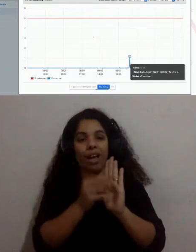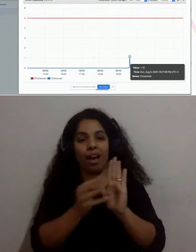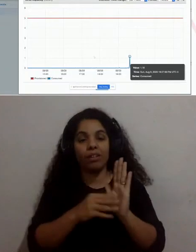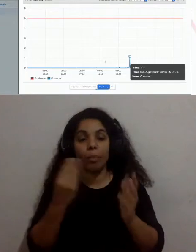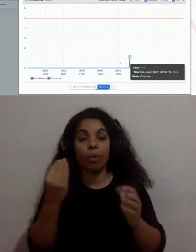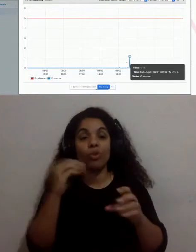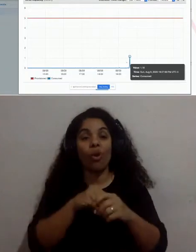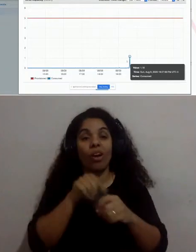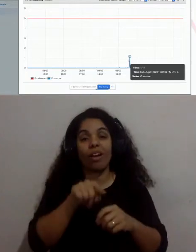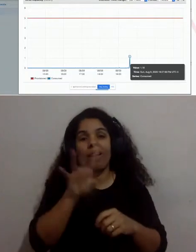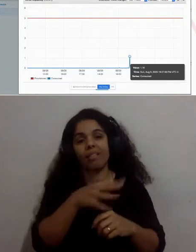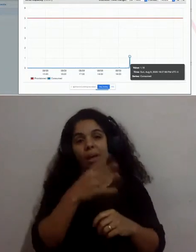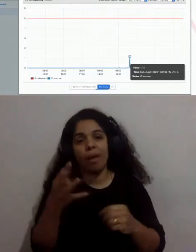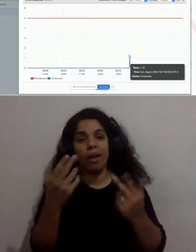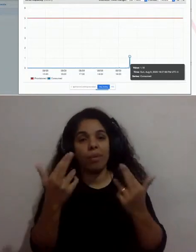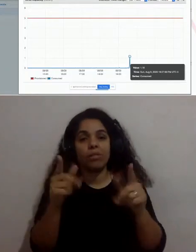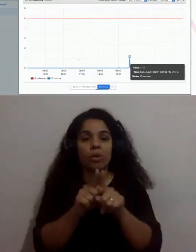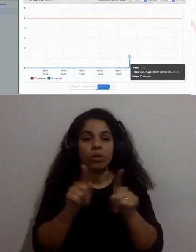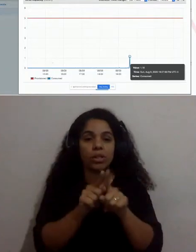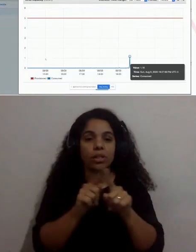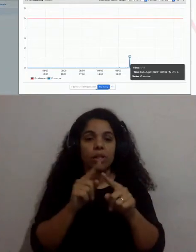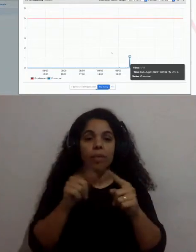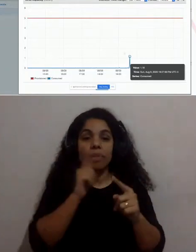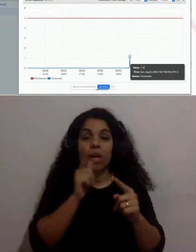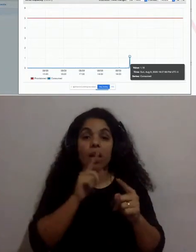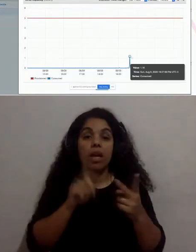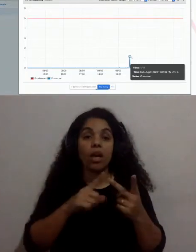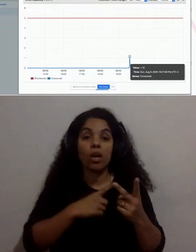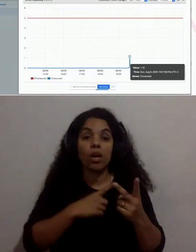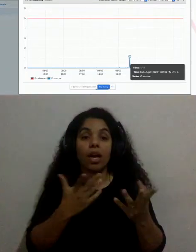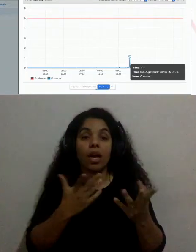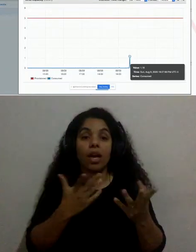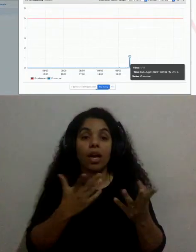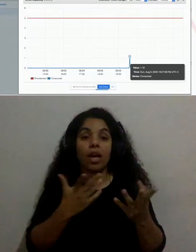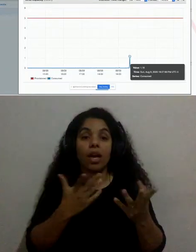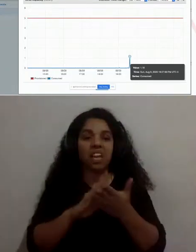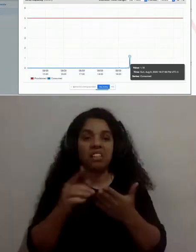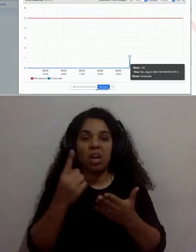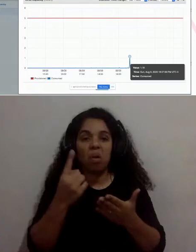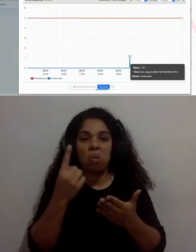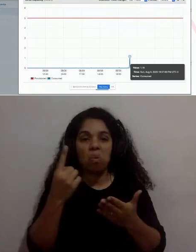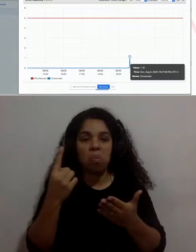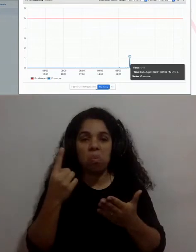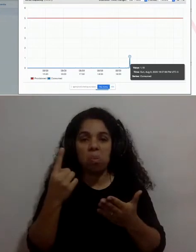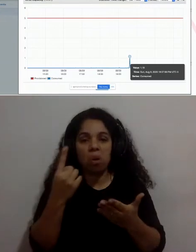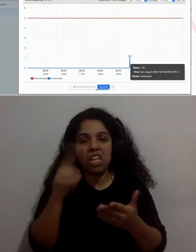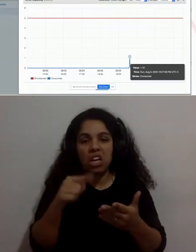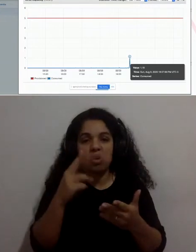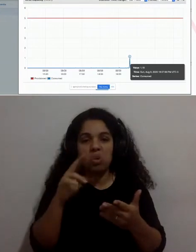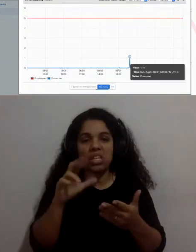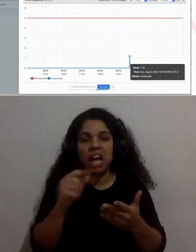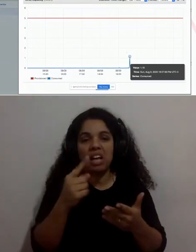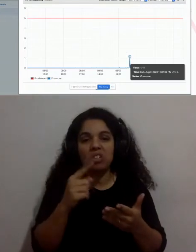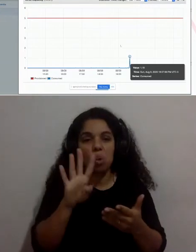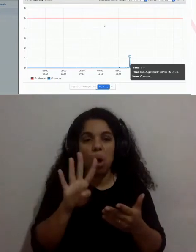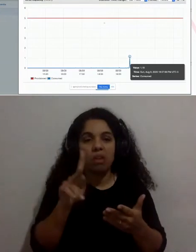daquela tabela? Mesma coisa aqui, ó, tá vendo? Eu gastei um e pouquinho de unidade, ou seja, 4 KB,